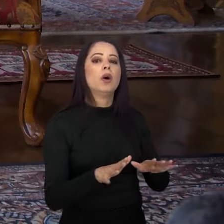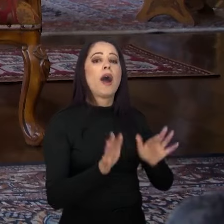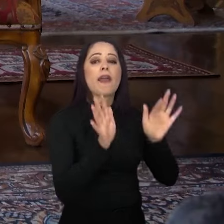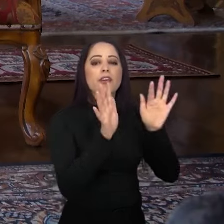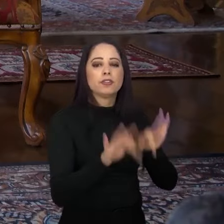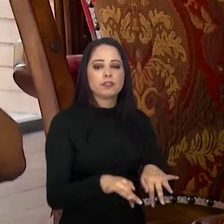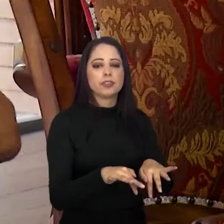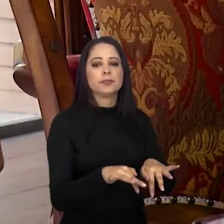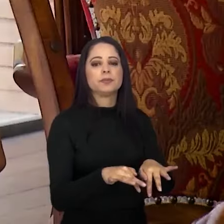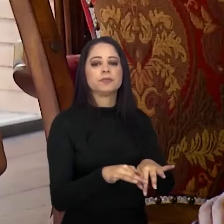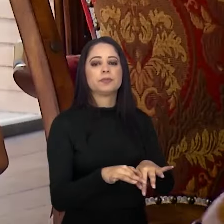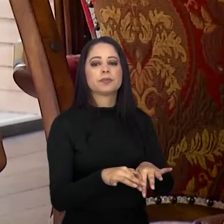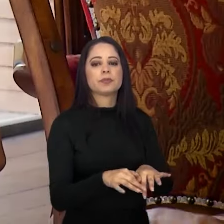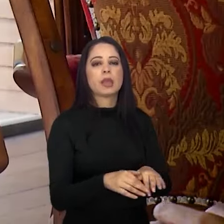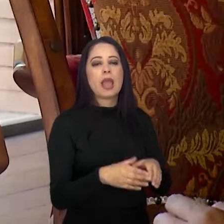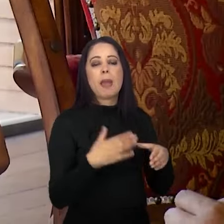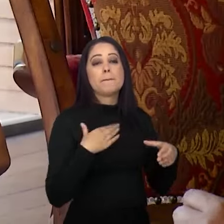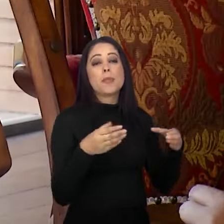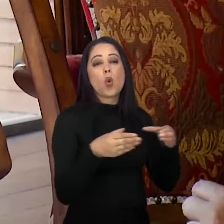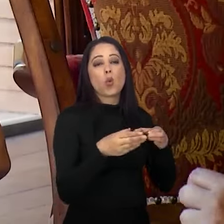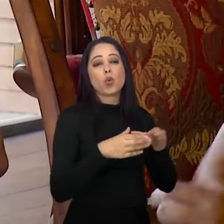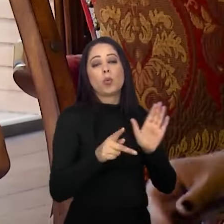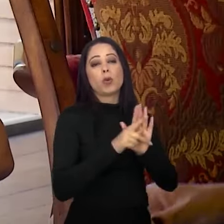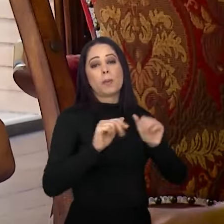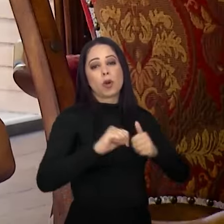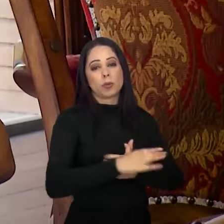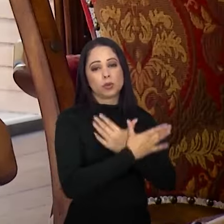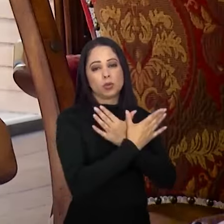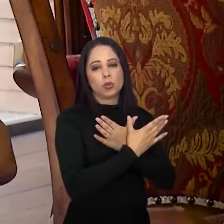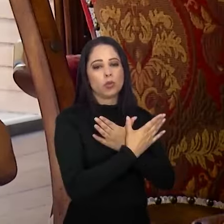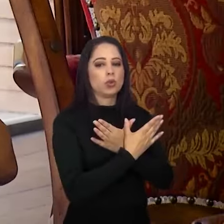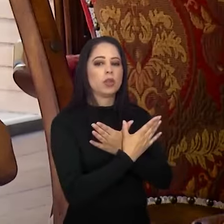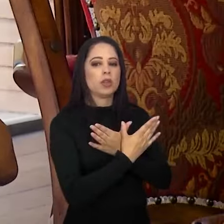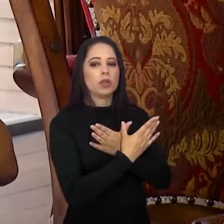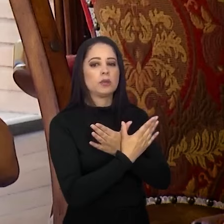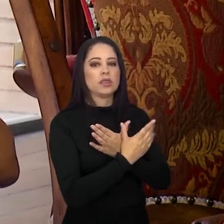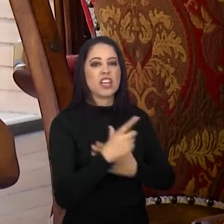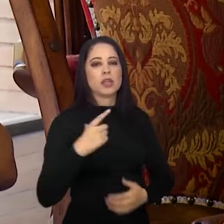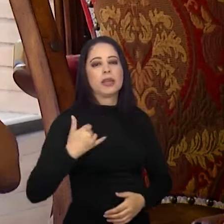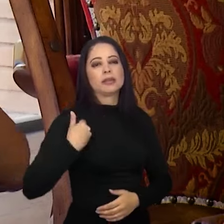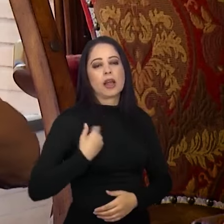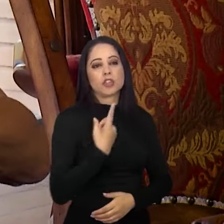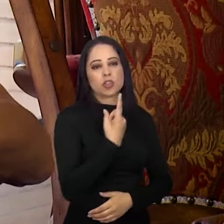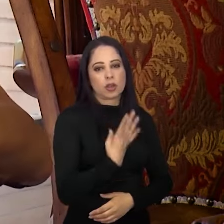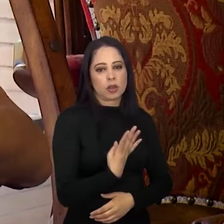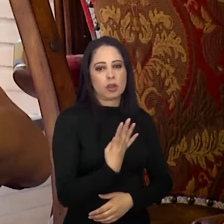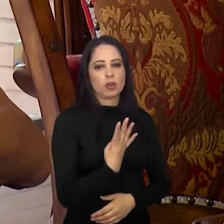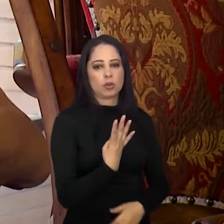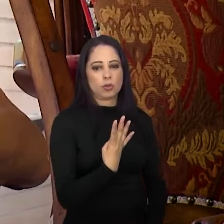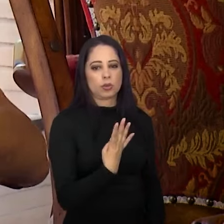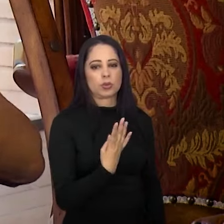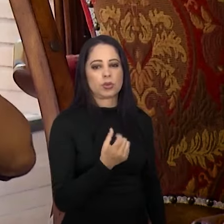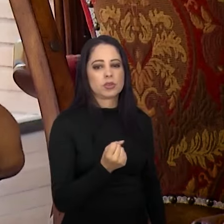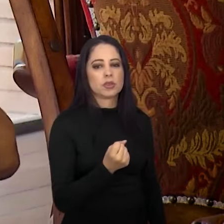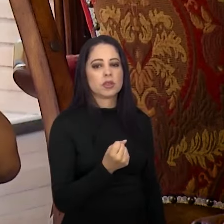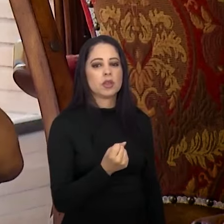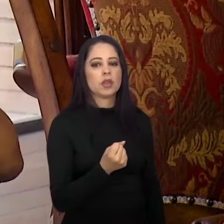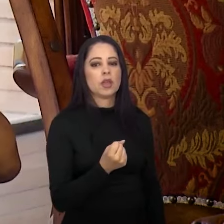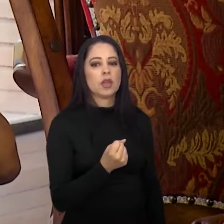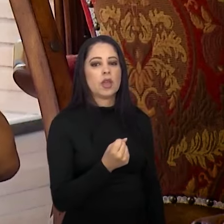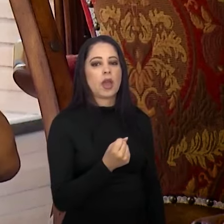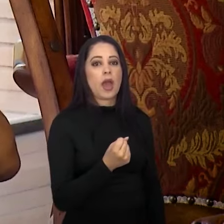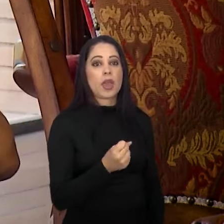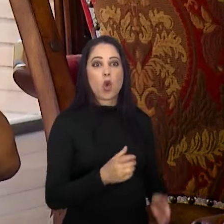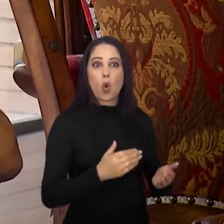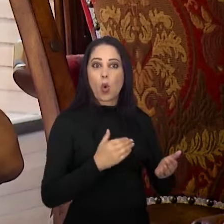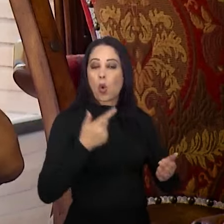No ITA, a minha turma terminou, foi o primeiro, depois eu tinha 14 anos de idade, já existia o ITA, tá? E eu tirei